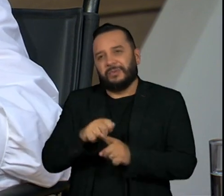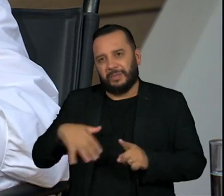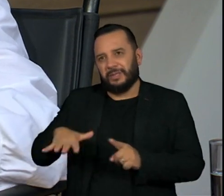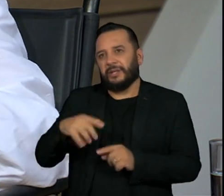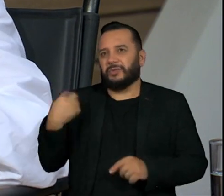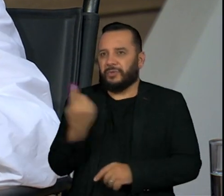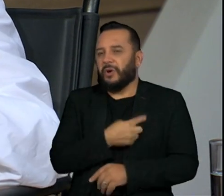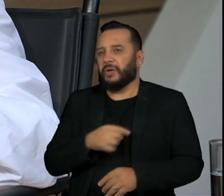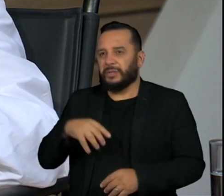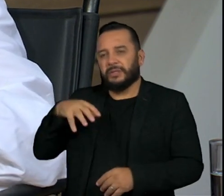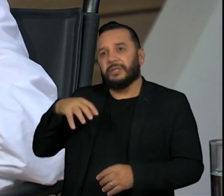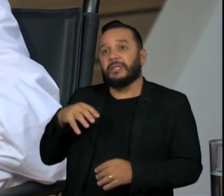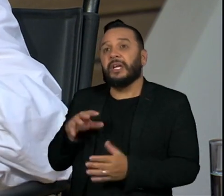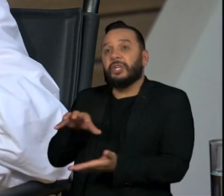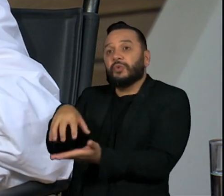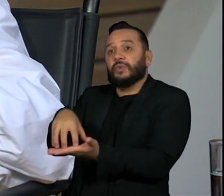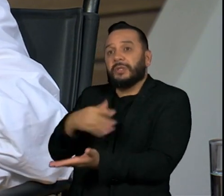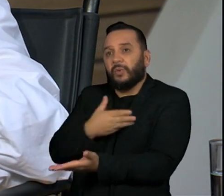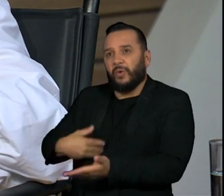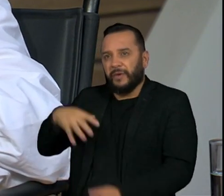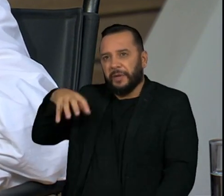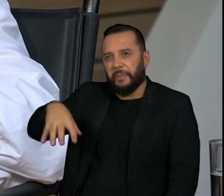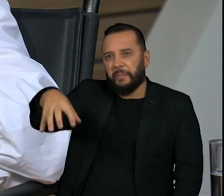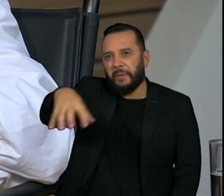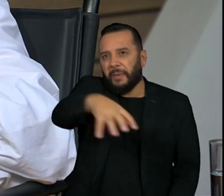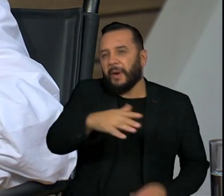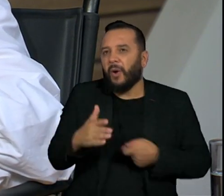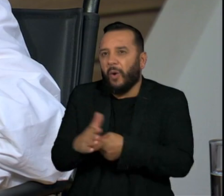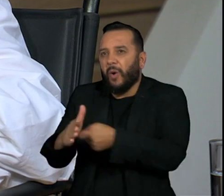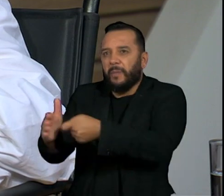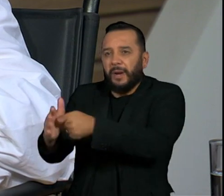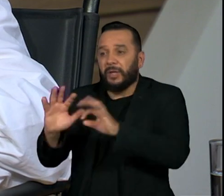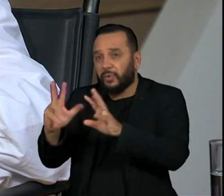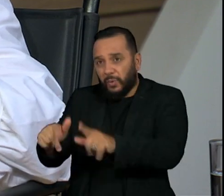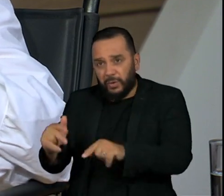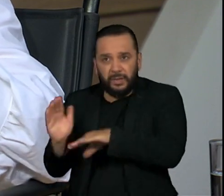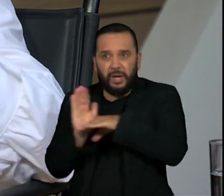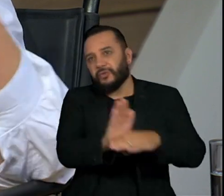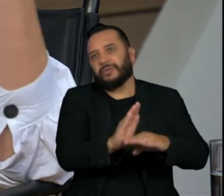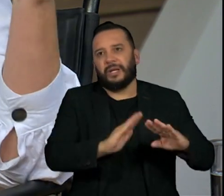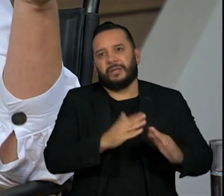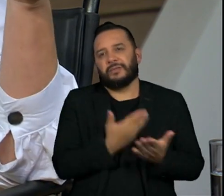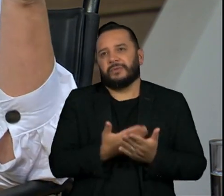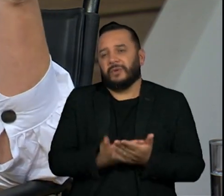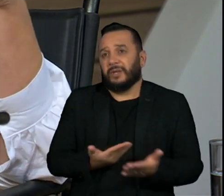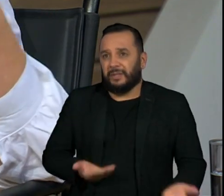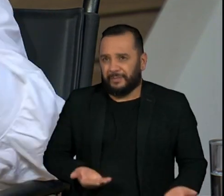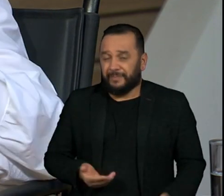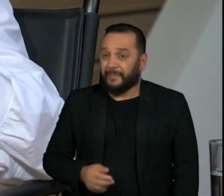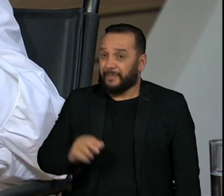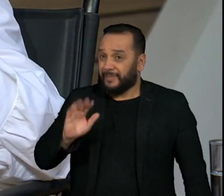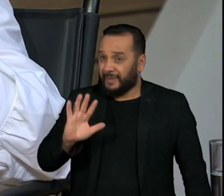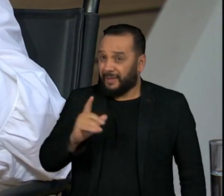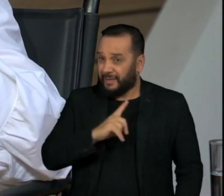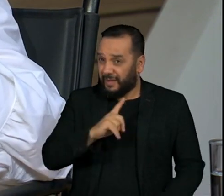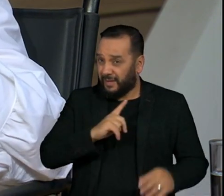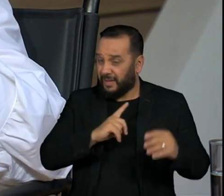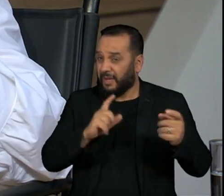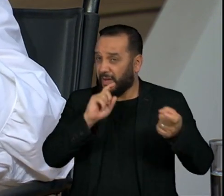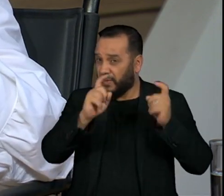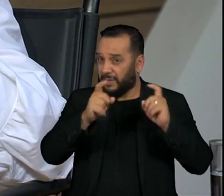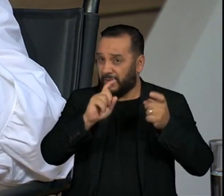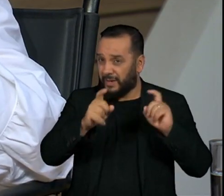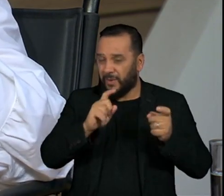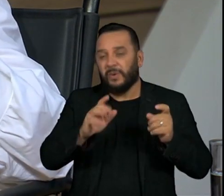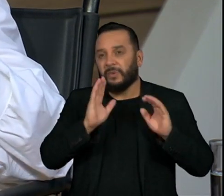que cobrar que tudo isso funcione adequadamente, equilibradamente. Só que quando existem reuniões intersetoriais,